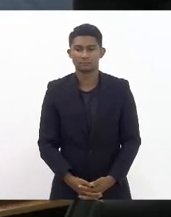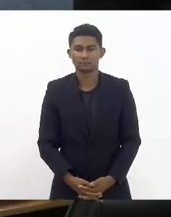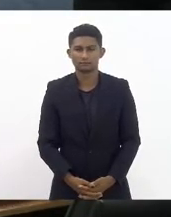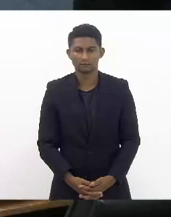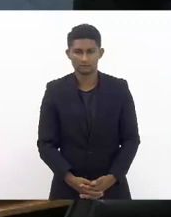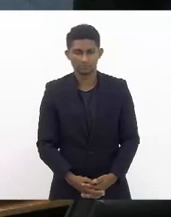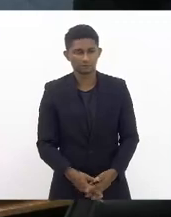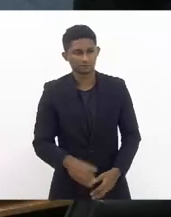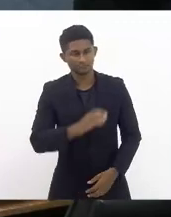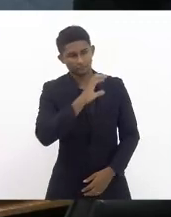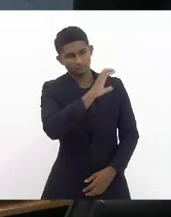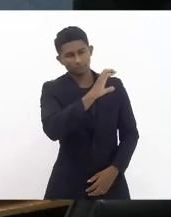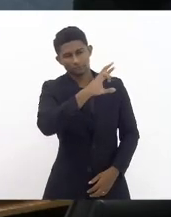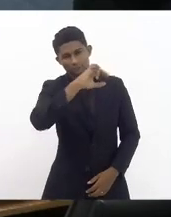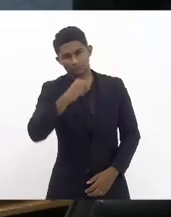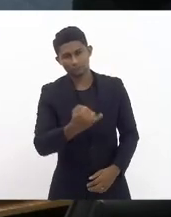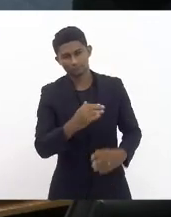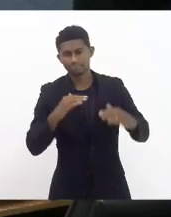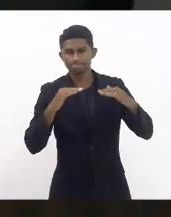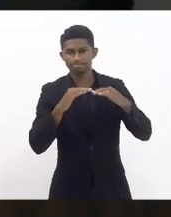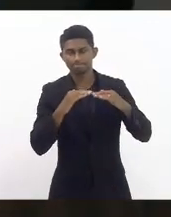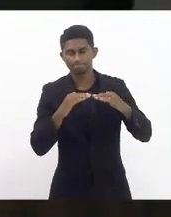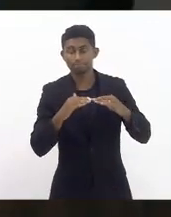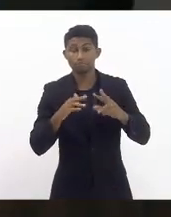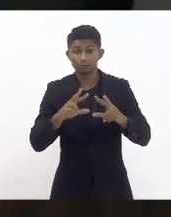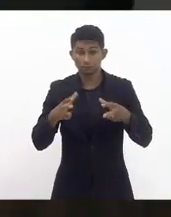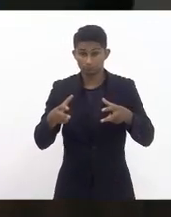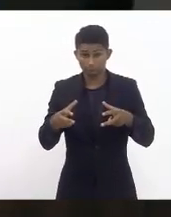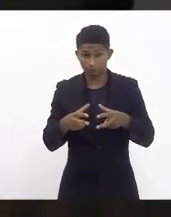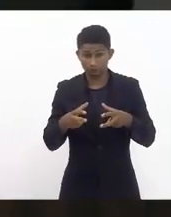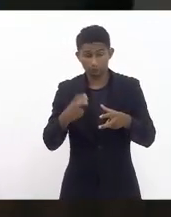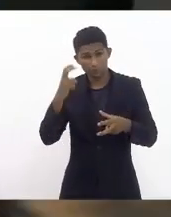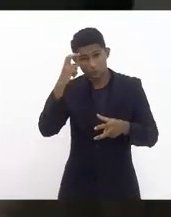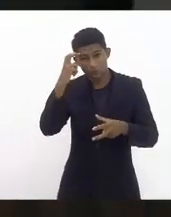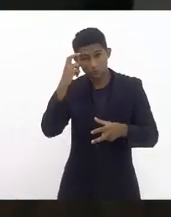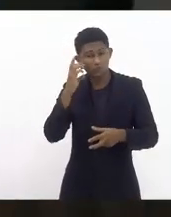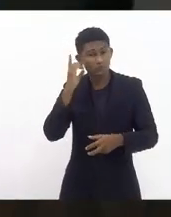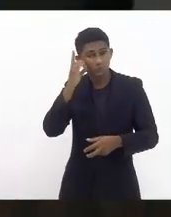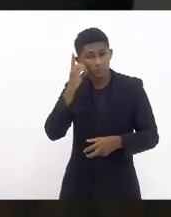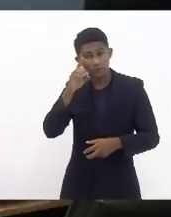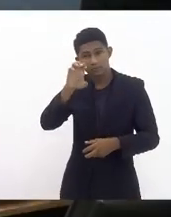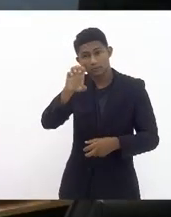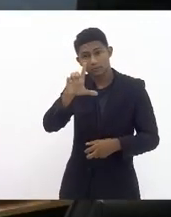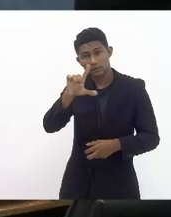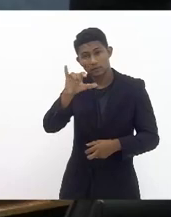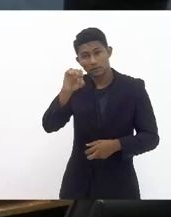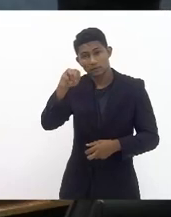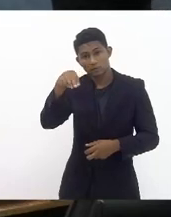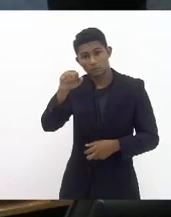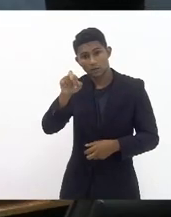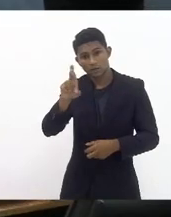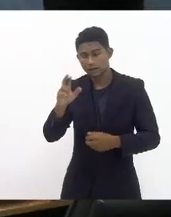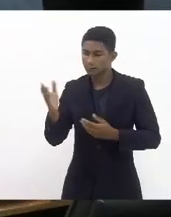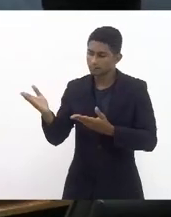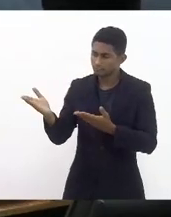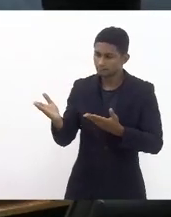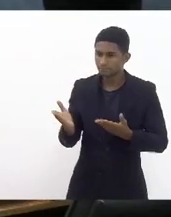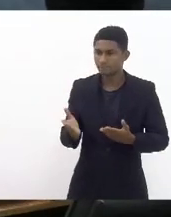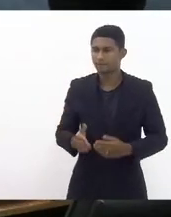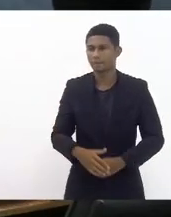Acompanho o parecer da CCJ. Pela Comissão de Cultura, deputada Eliomar Coelho. Eu tenho que ir, vou para São Paulo. Aí, tá